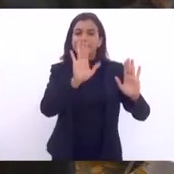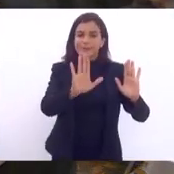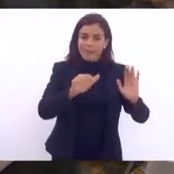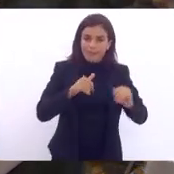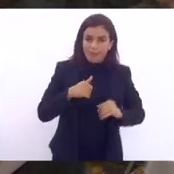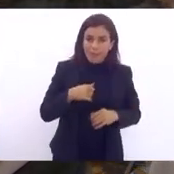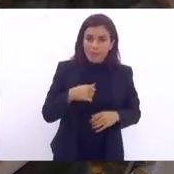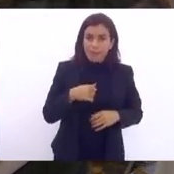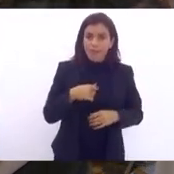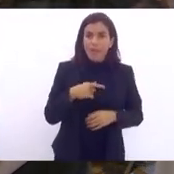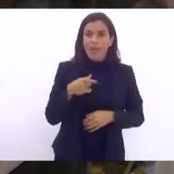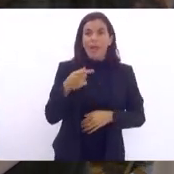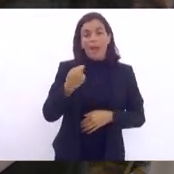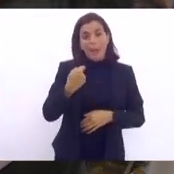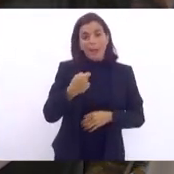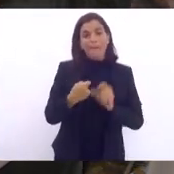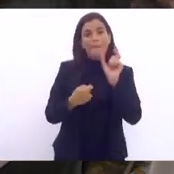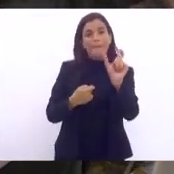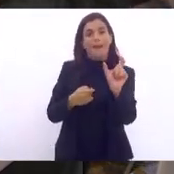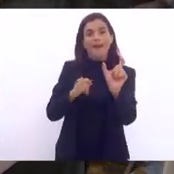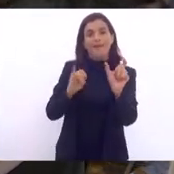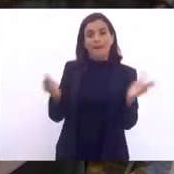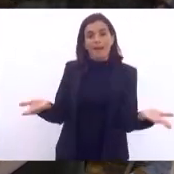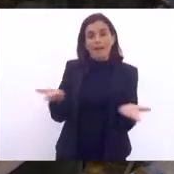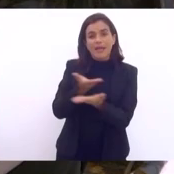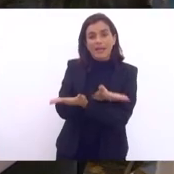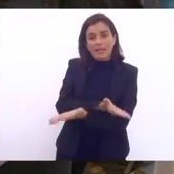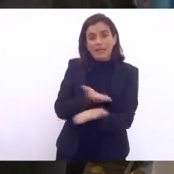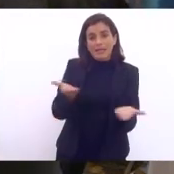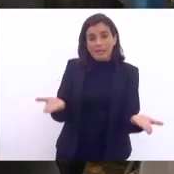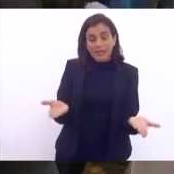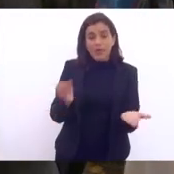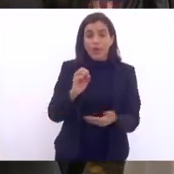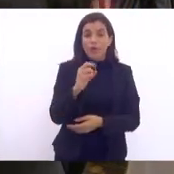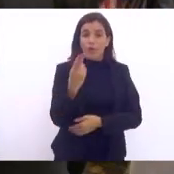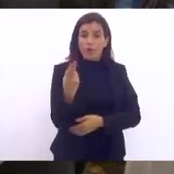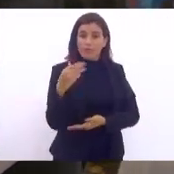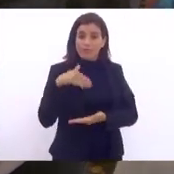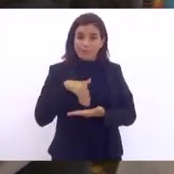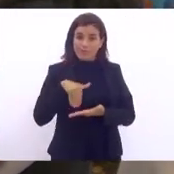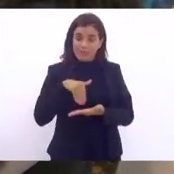ou é importante a Secretaria de Segurança Pública incluir o